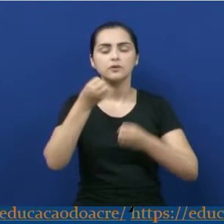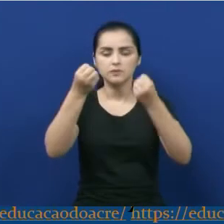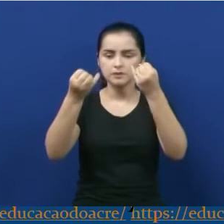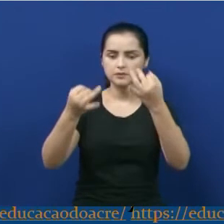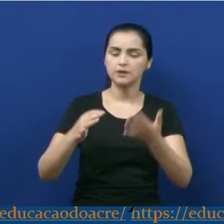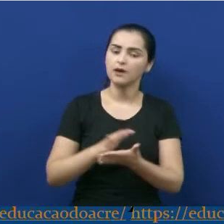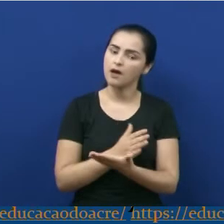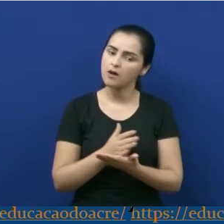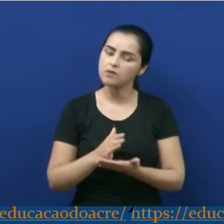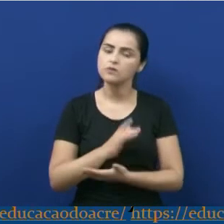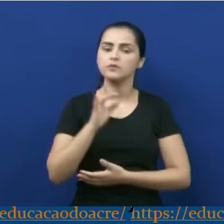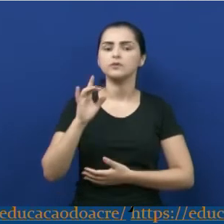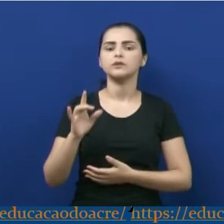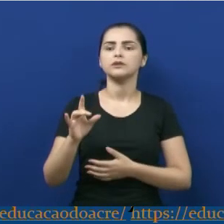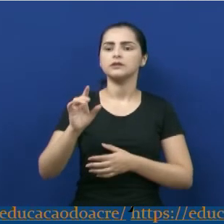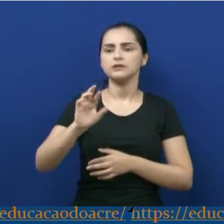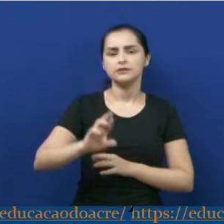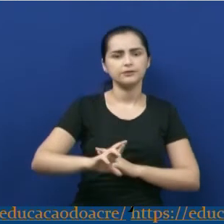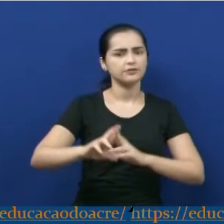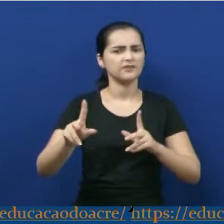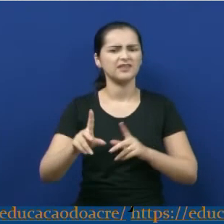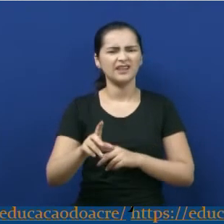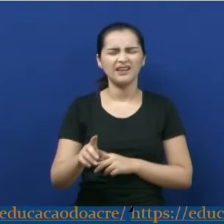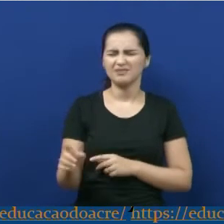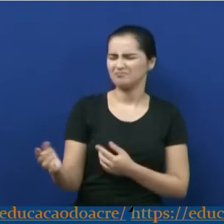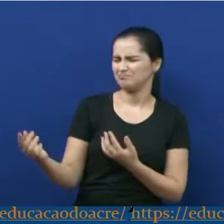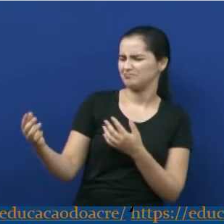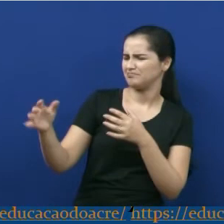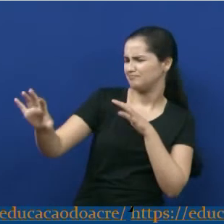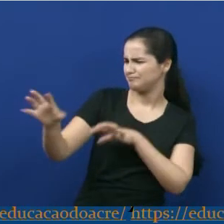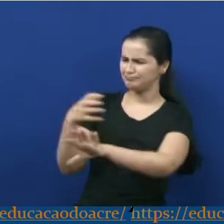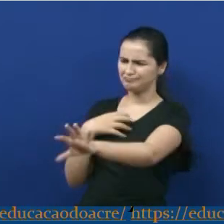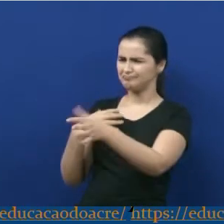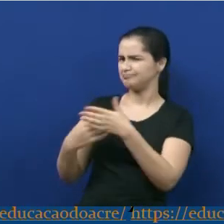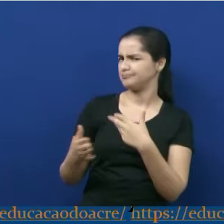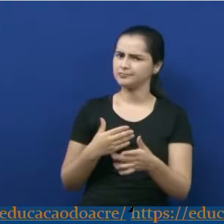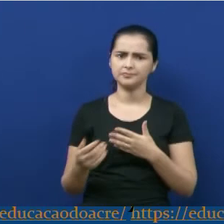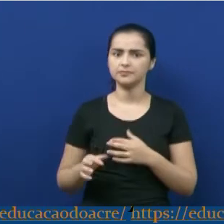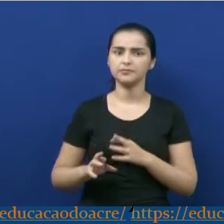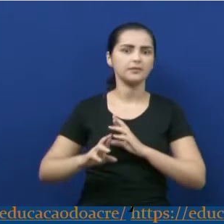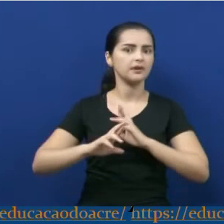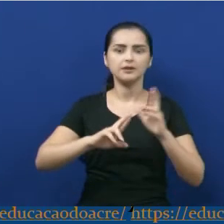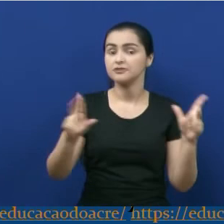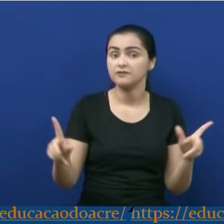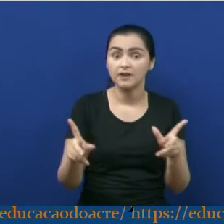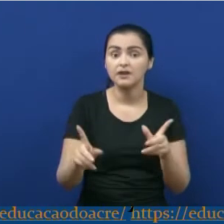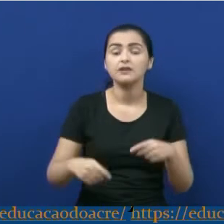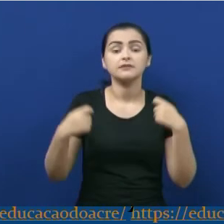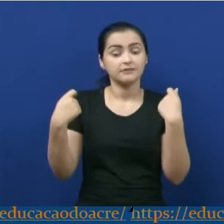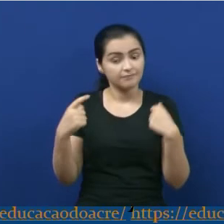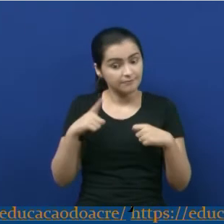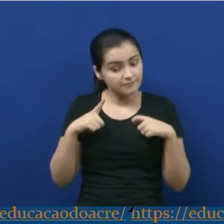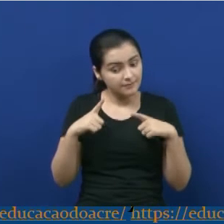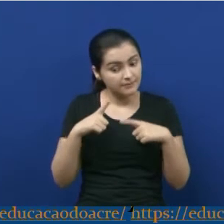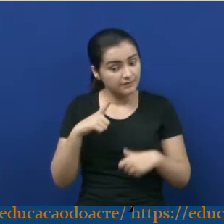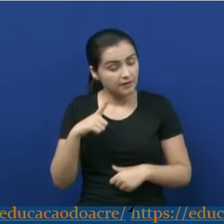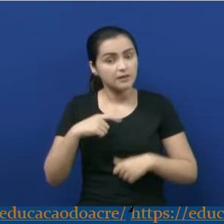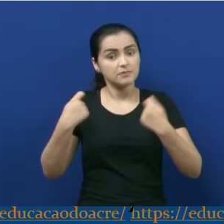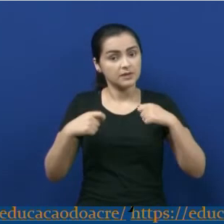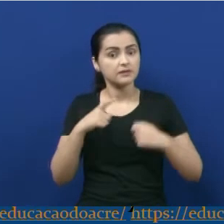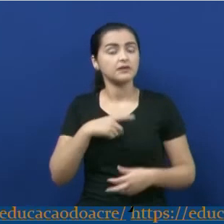e indiferente a outra e já está errado indiferente ao outro pelo contrário ele tem responsabilidade sobre o outro